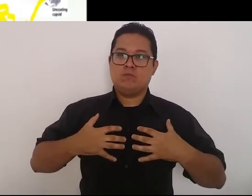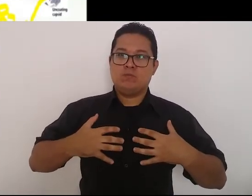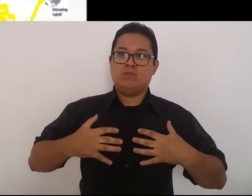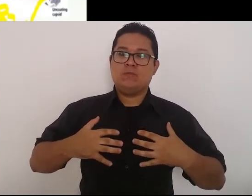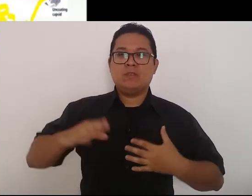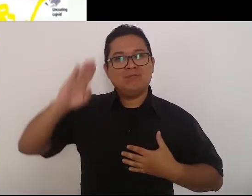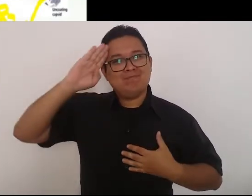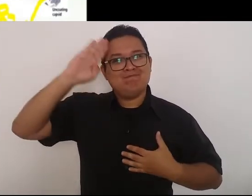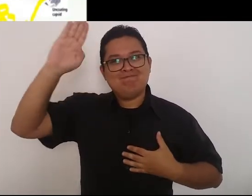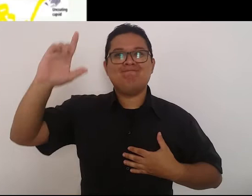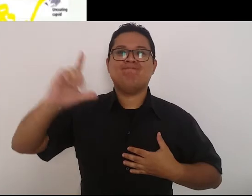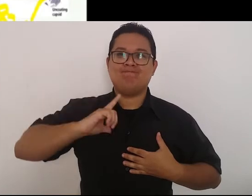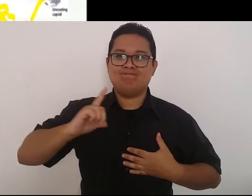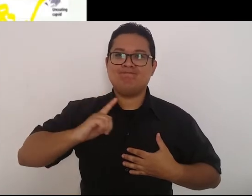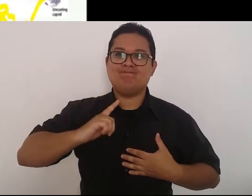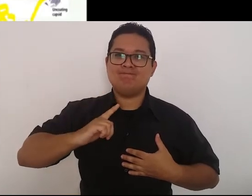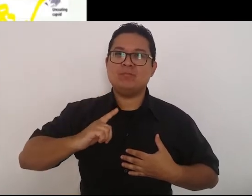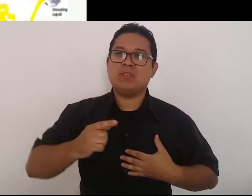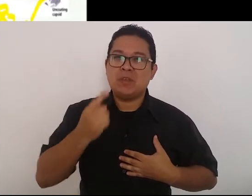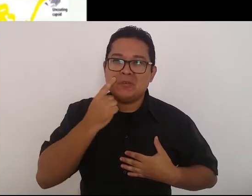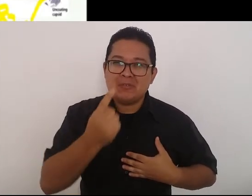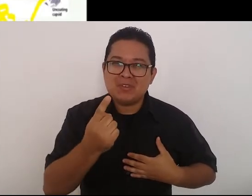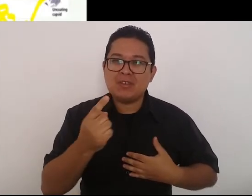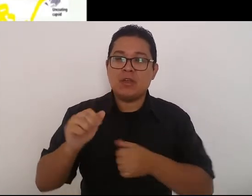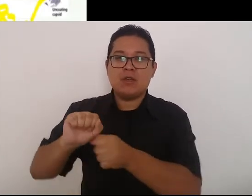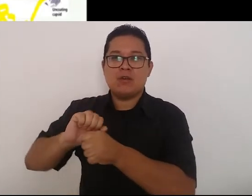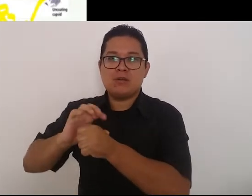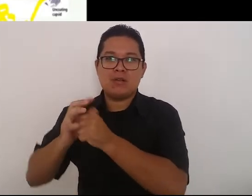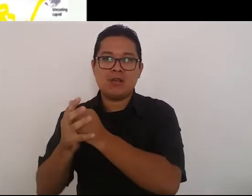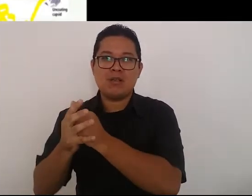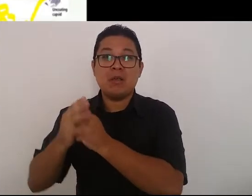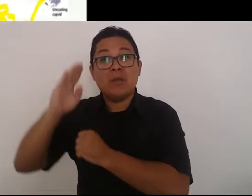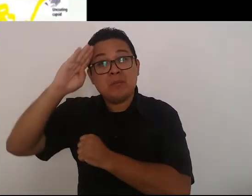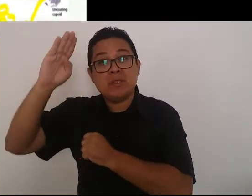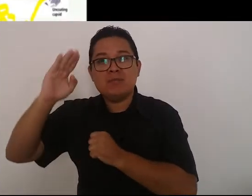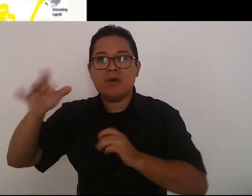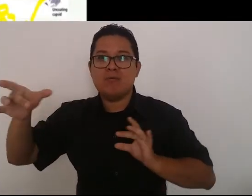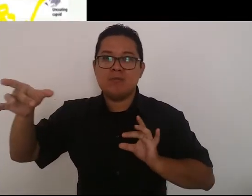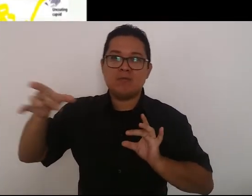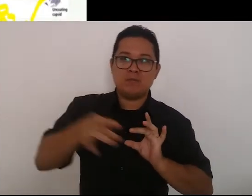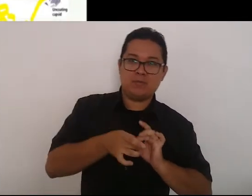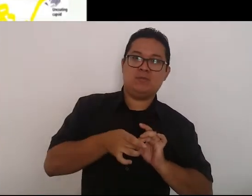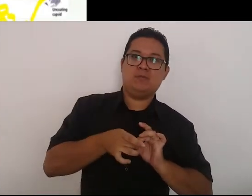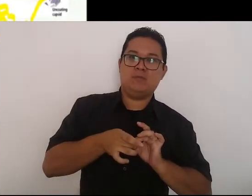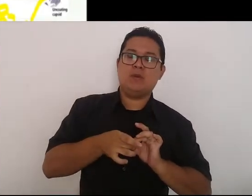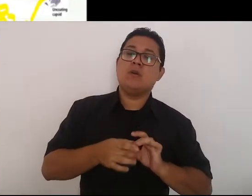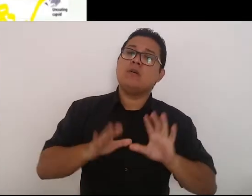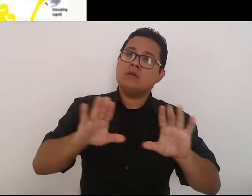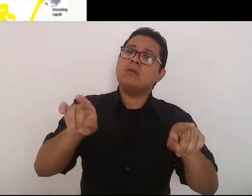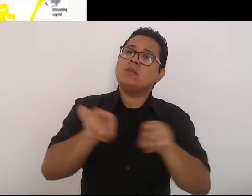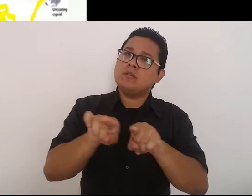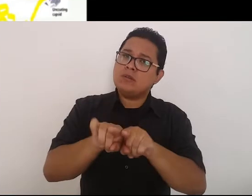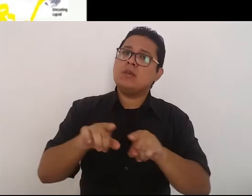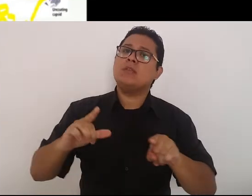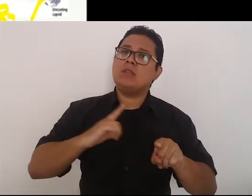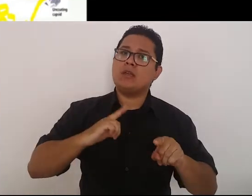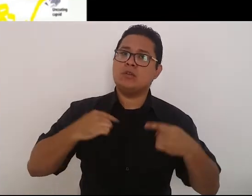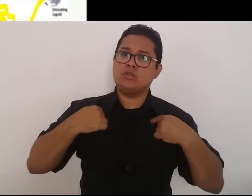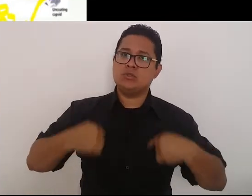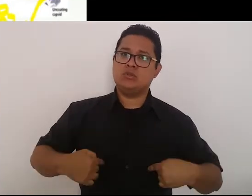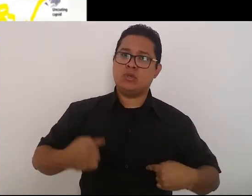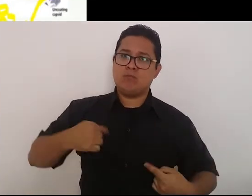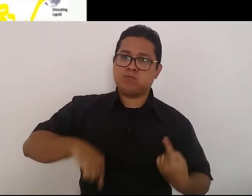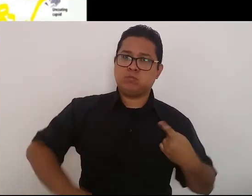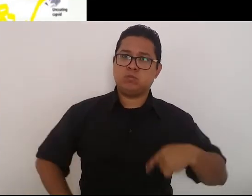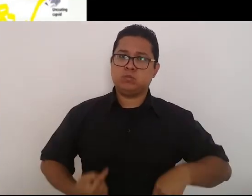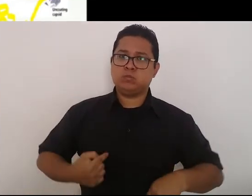dá para você estar associando onde o coronavírus acaba aparecendo mais, sistema respiratório. Também no sistema gastrointestinal,